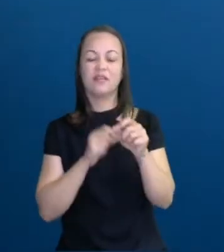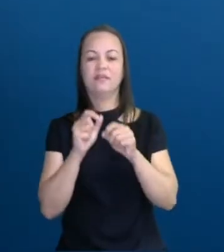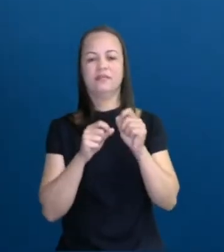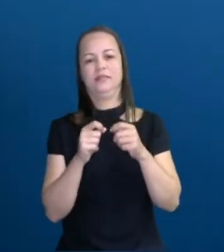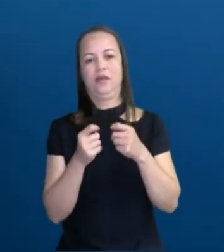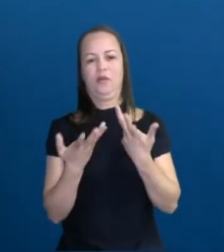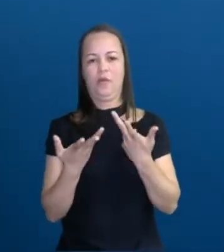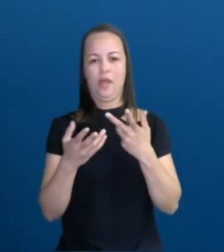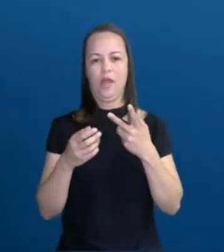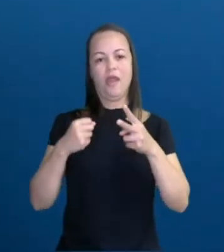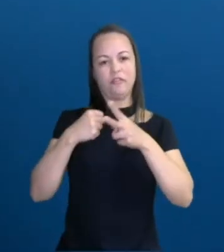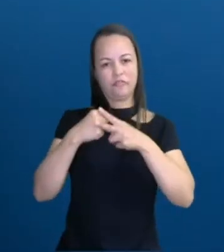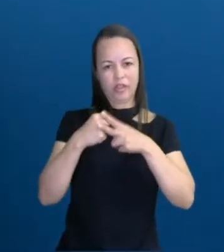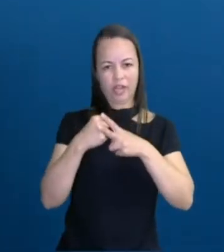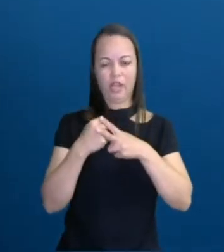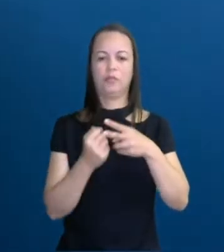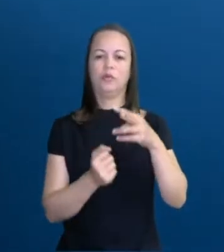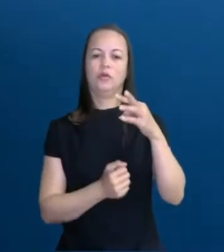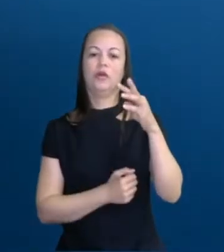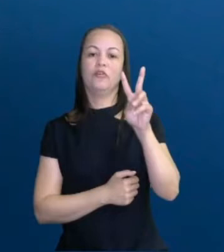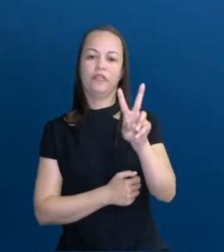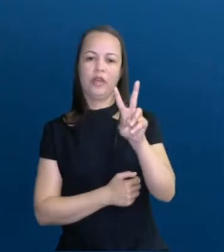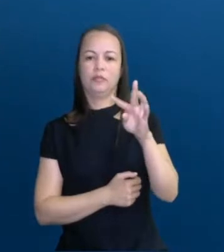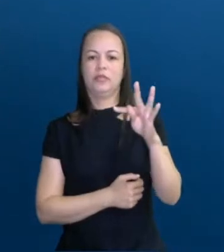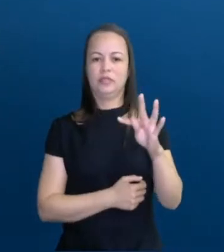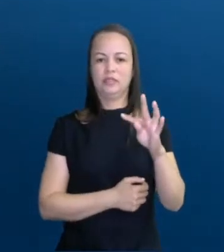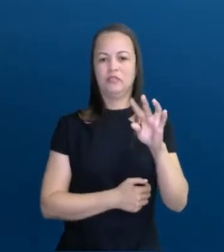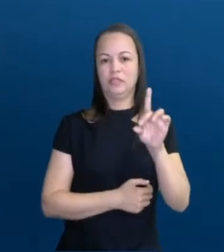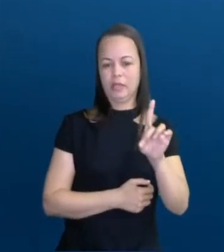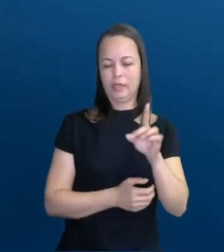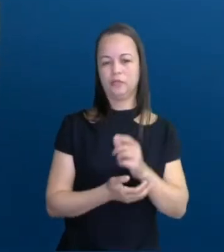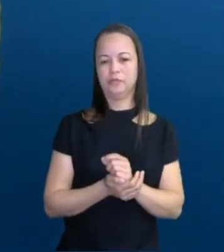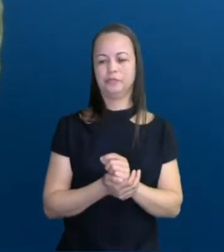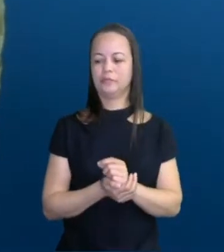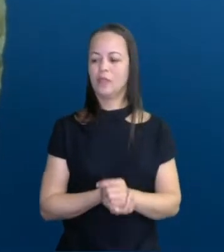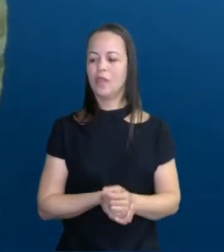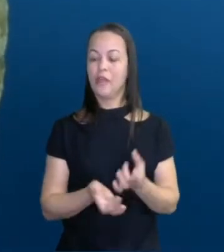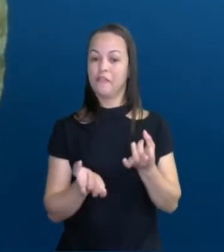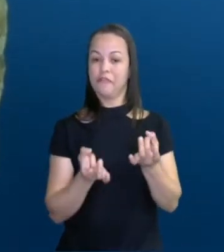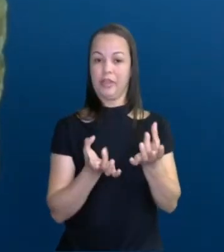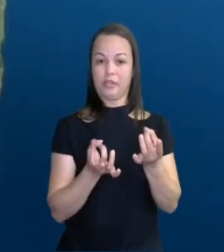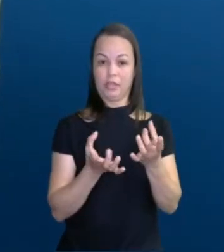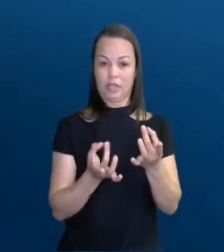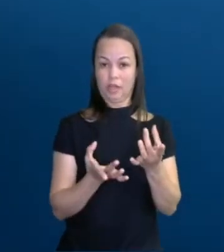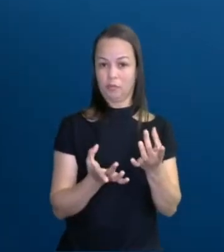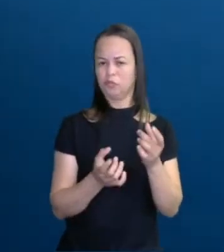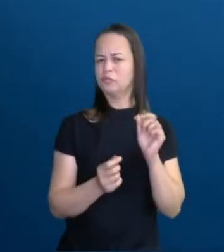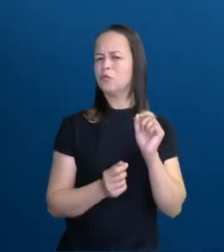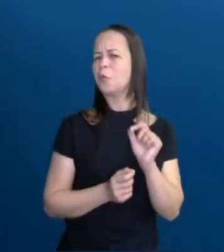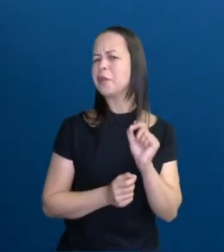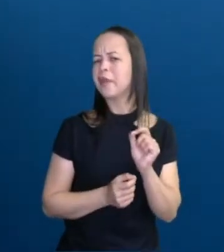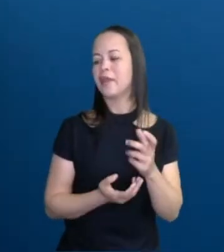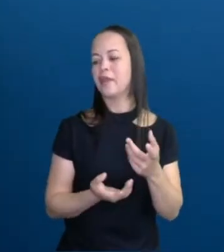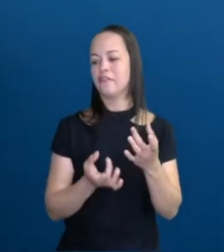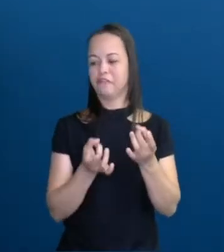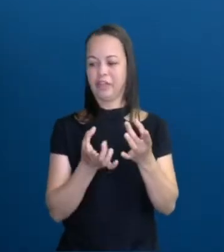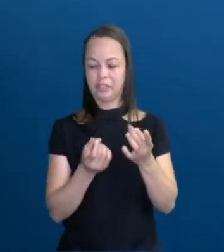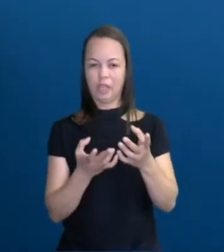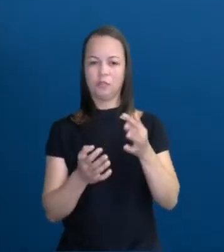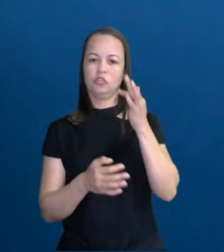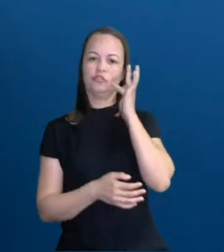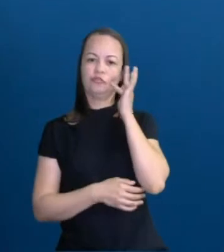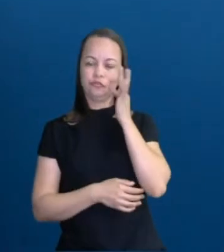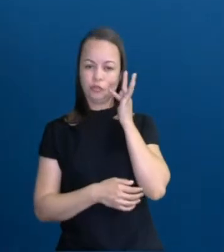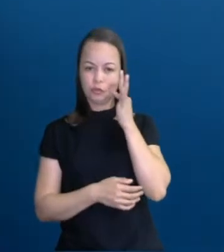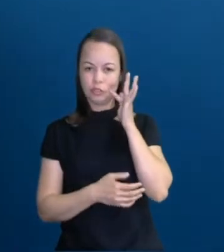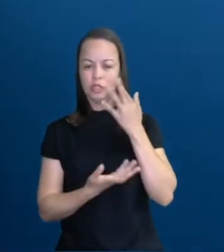transitivo direto. Vendemos, vendemos o quê? Vendemos frutas. Quem vende, vende alguma coisa. Percebam